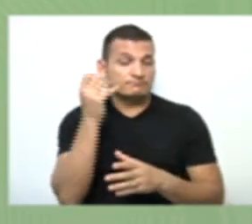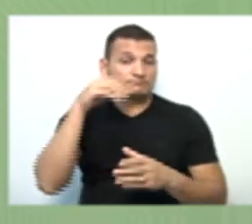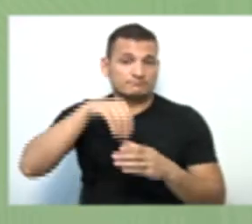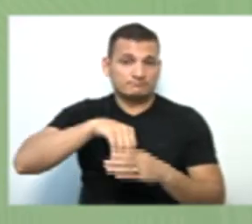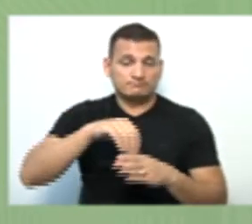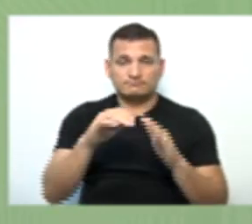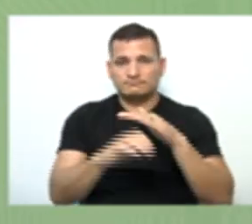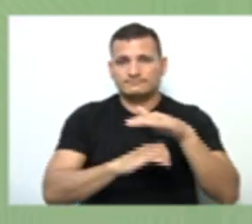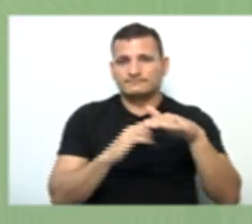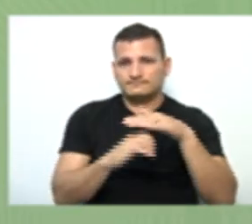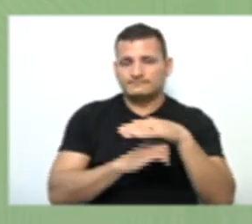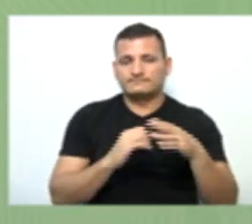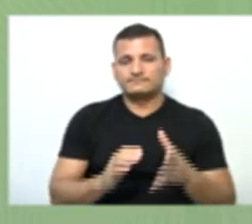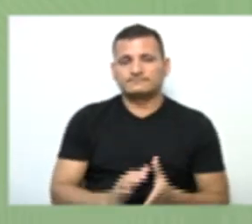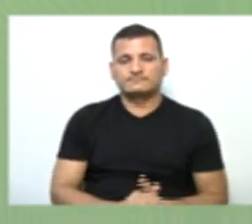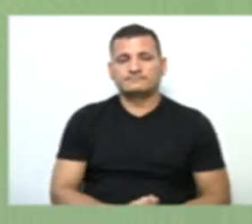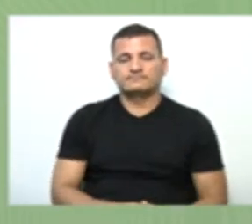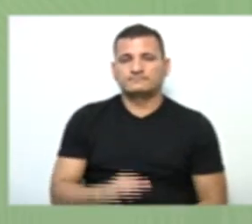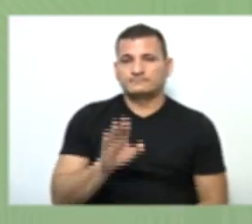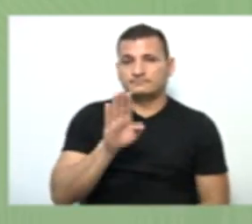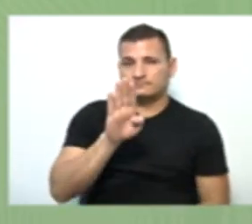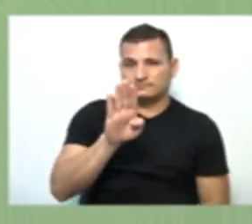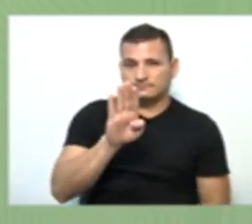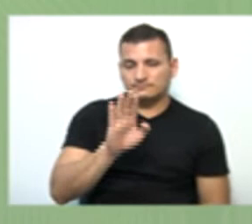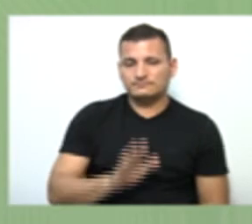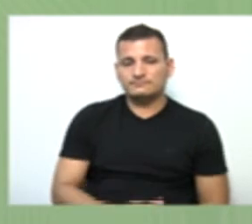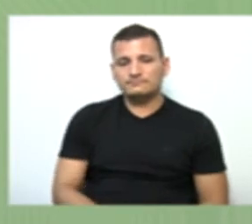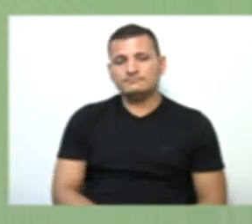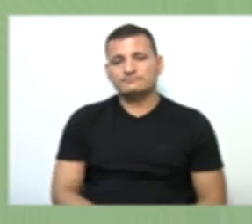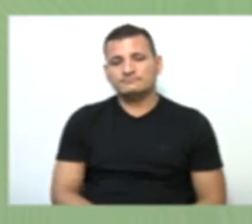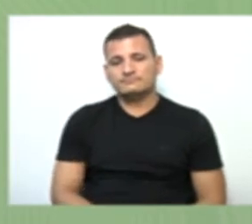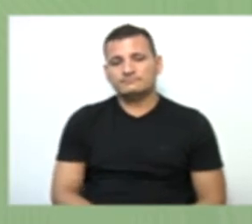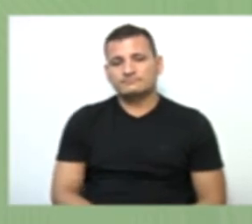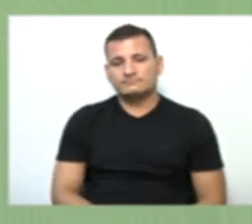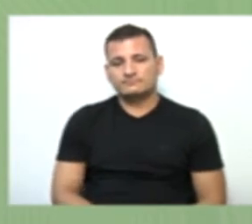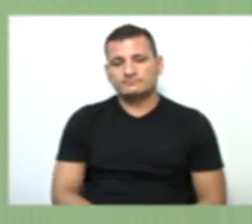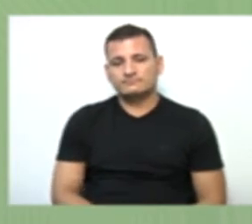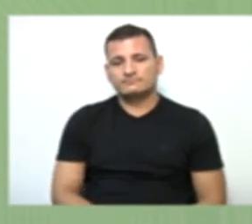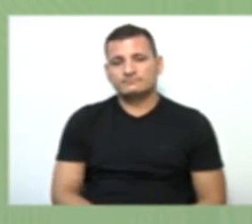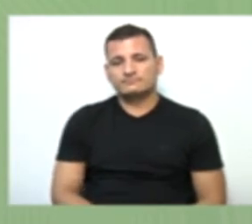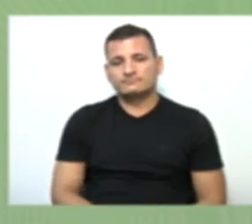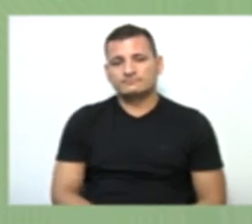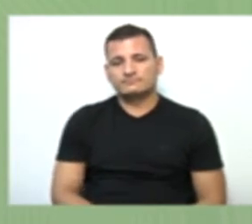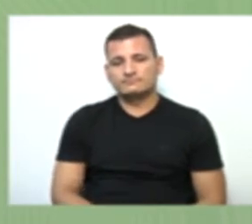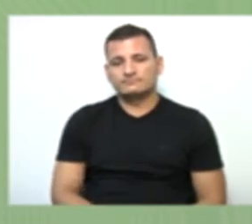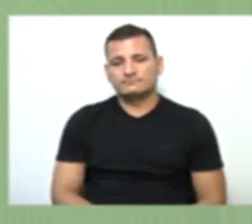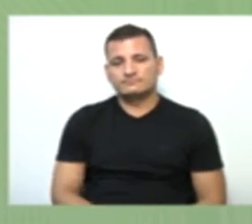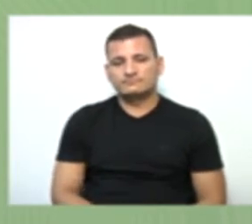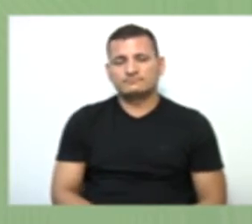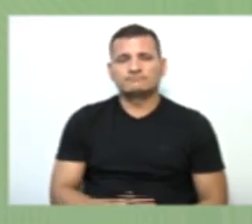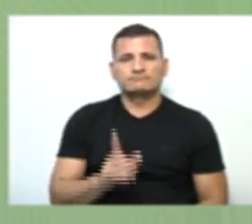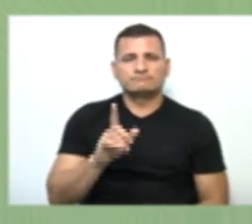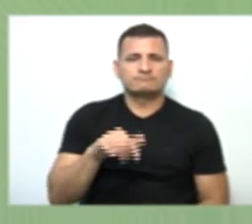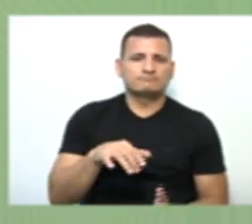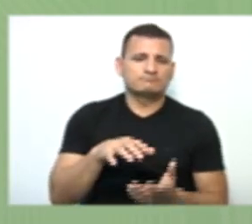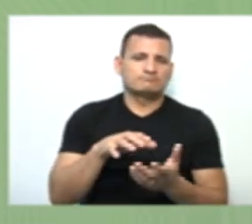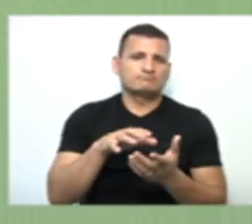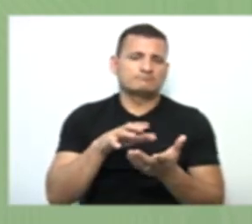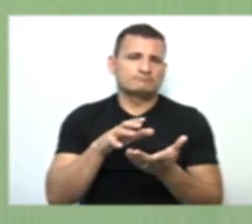empresa. Letra B. Faculdade de escrituração em partidas mensais, ou seja,